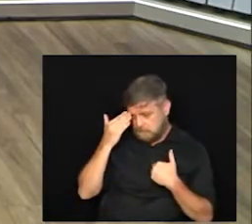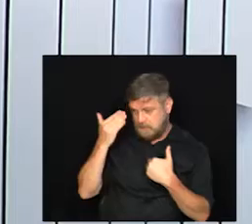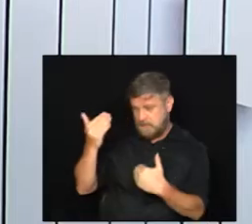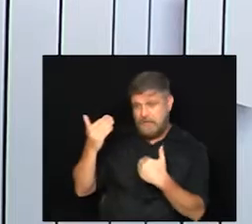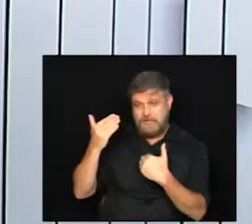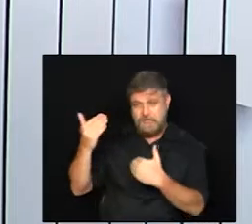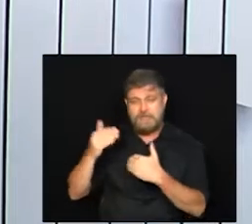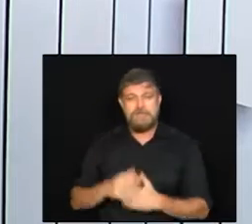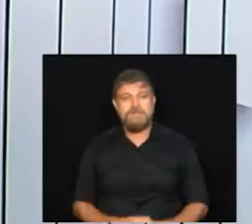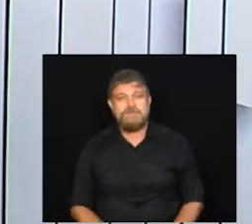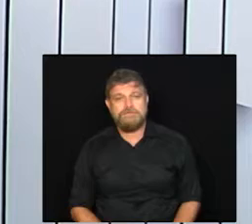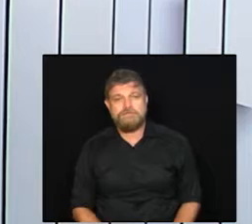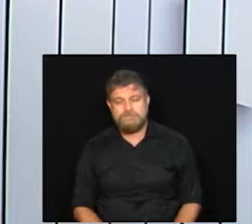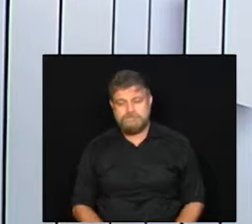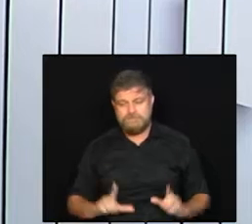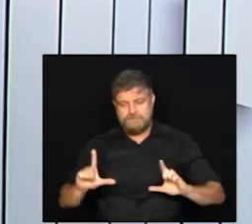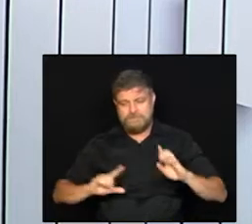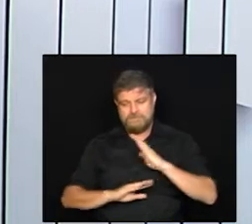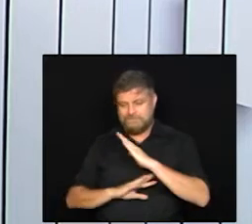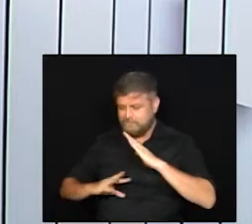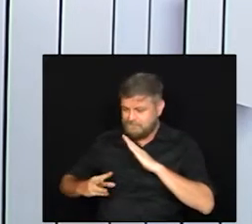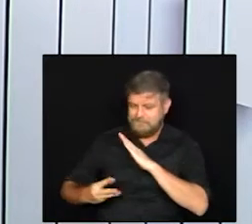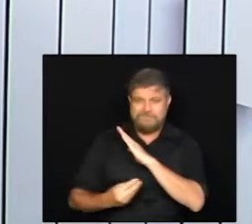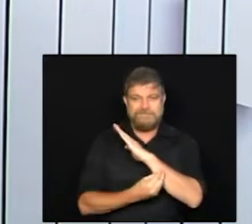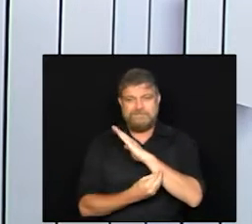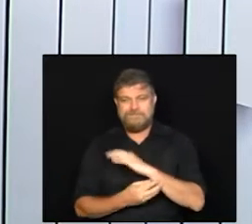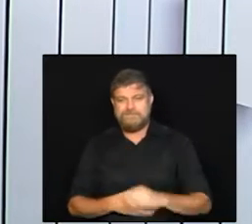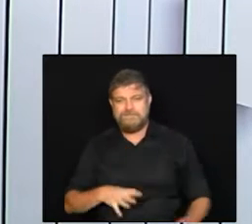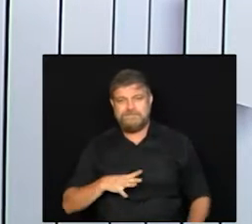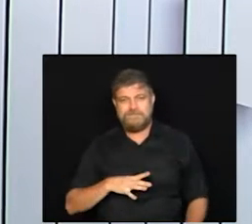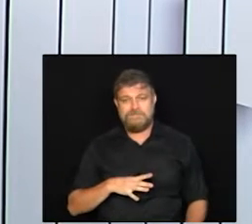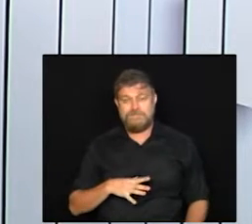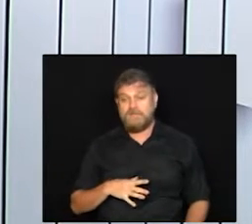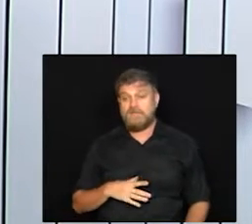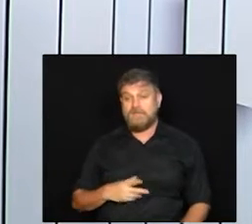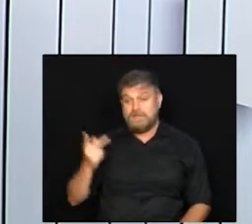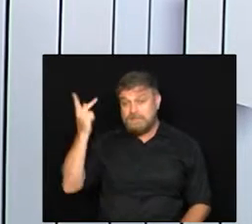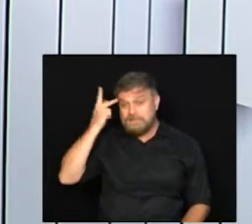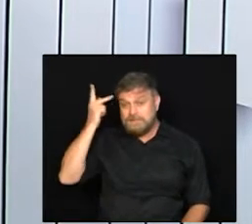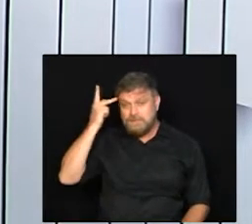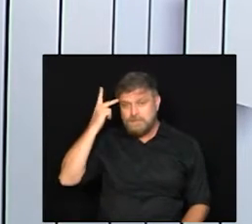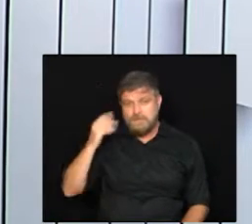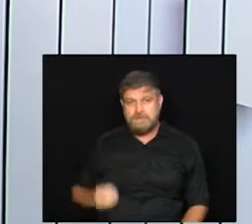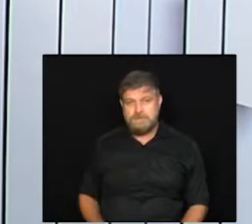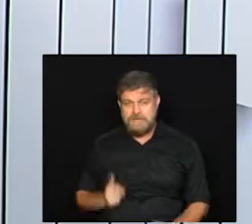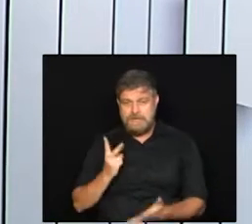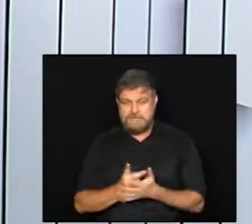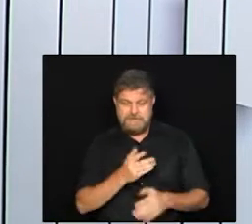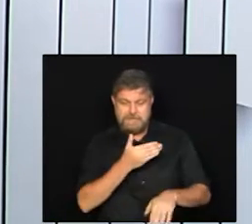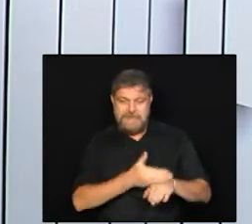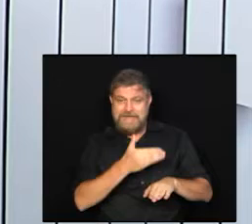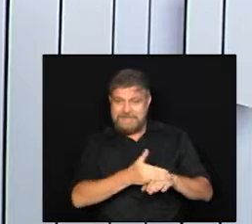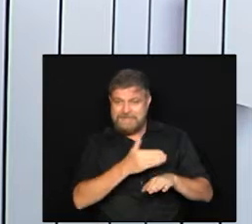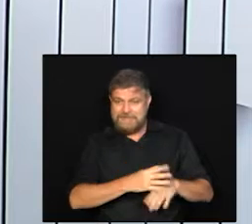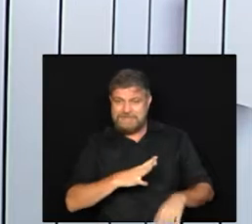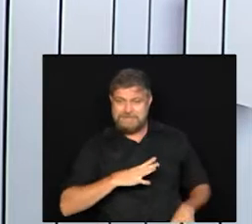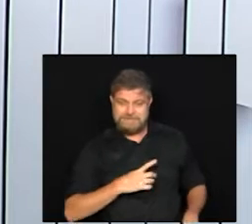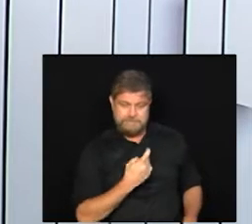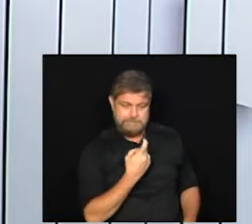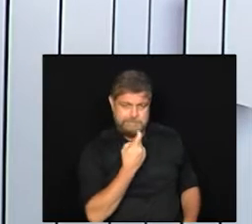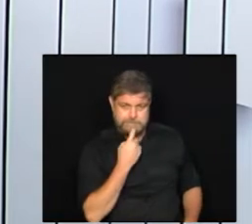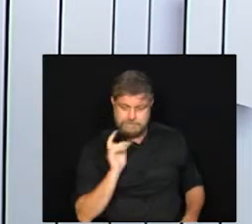do Vinícius Souza aqui no Câmara Total, neste momento na cidade de São Paulo, mas vira e mexe treinando aqui na cidade